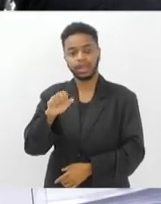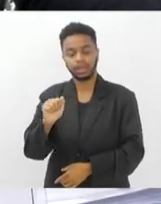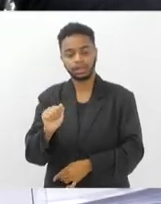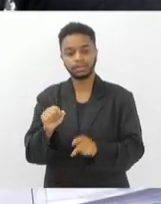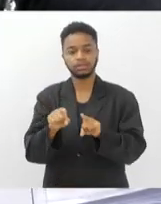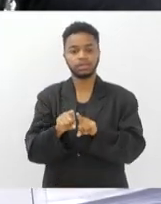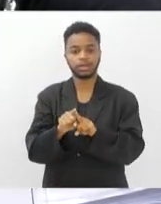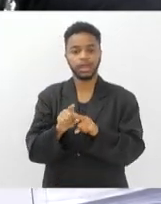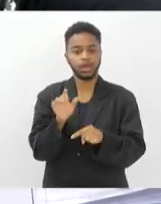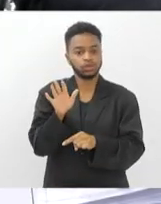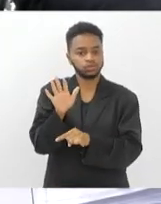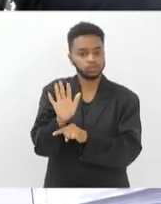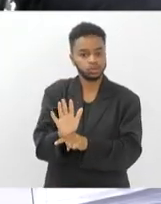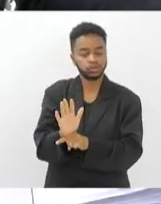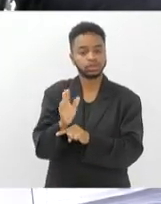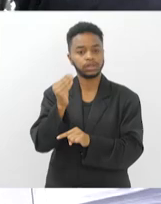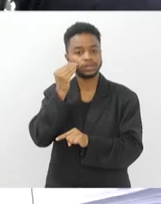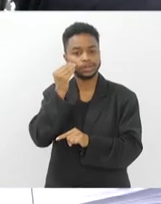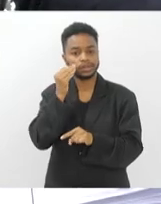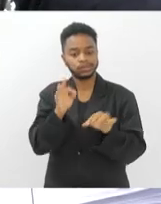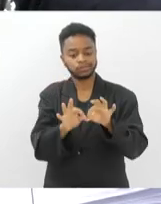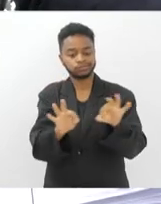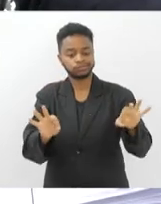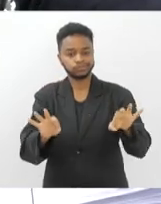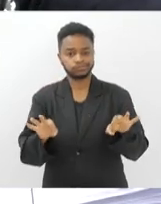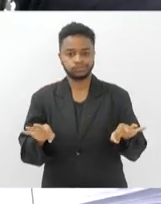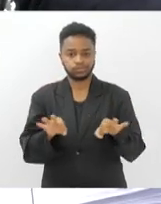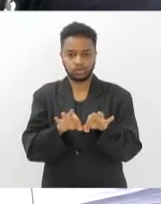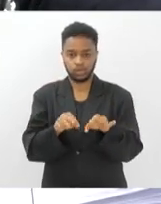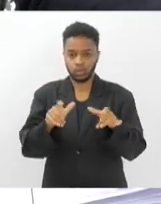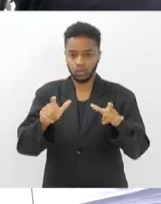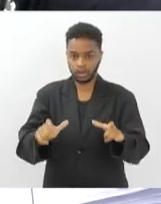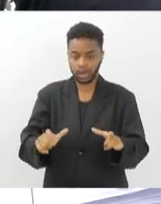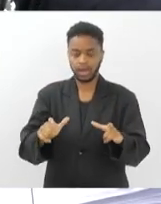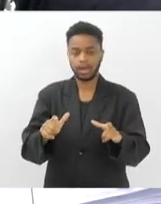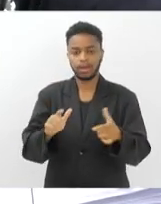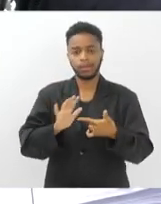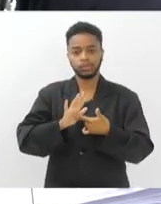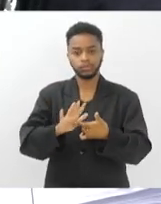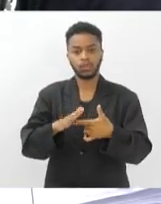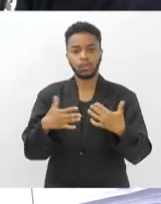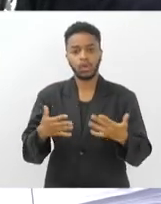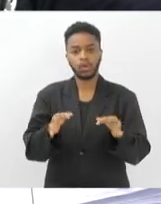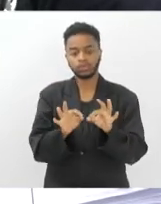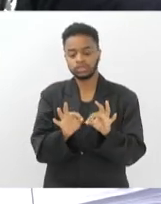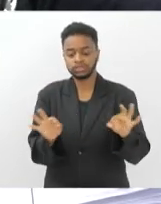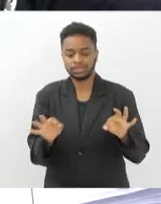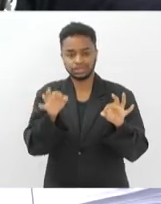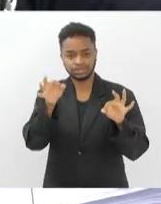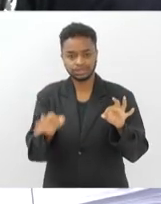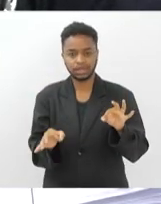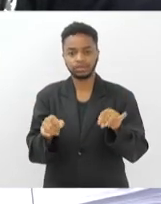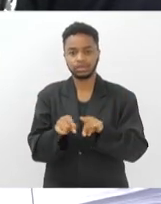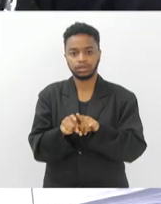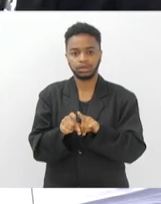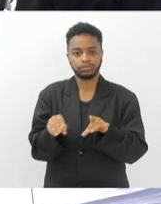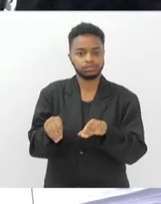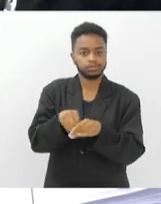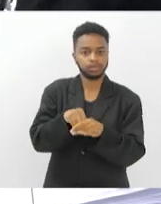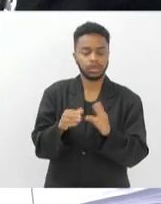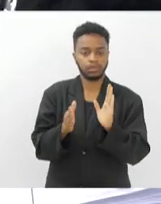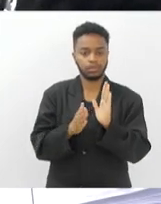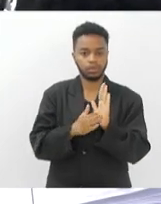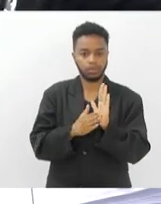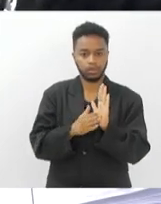venha contribuir, né, com essa delimitação, né, dentro do projeto que Vossa Excelência propõe,